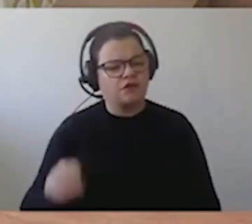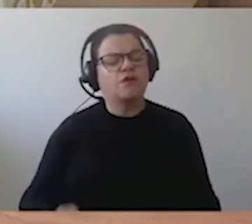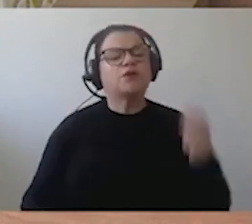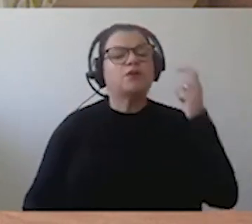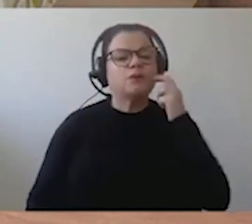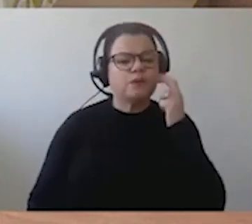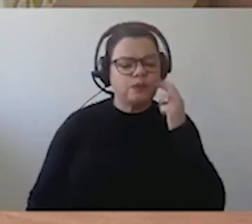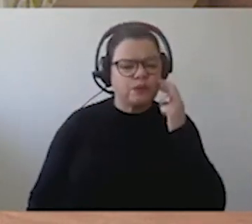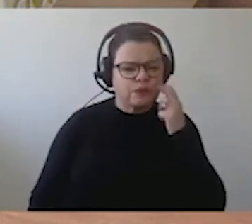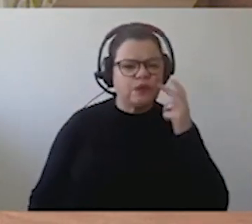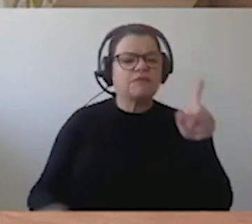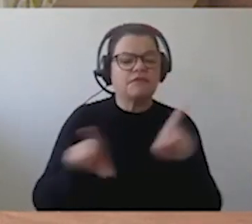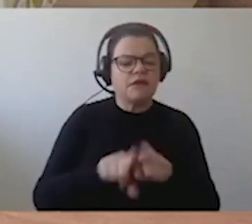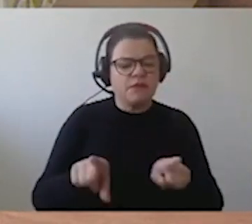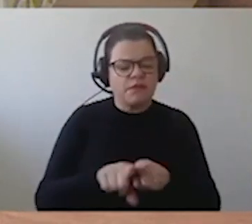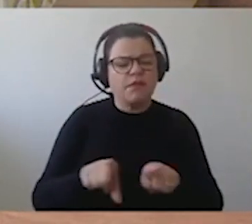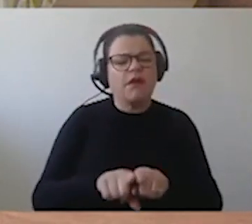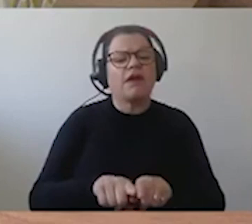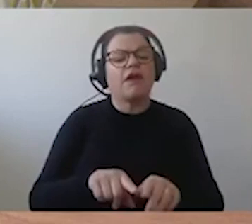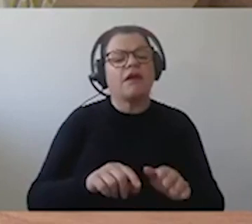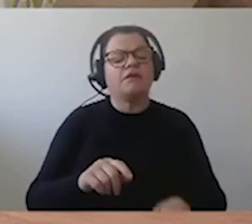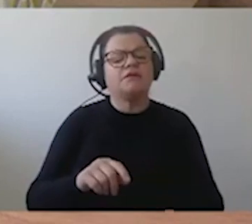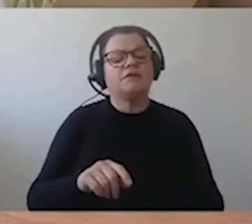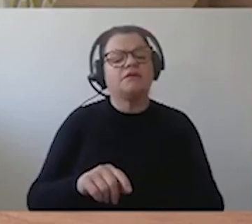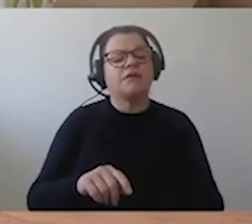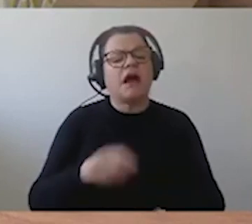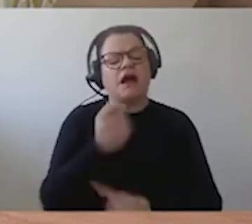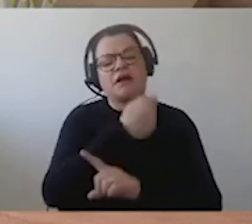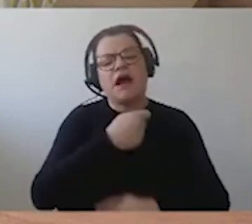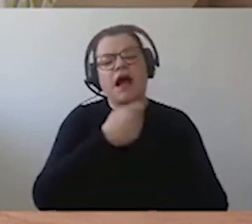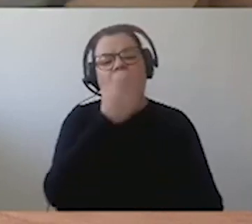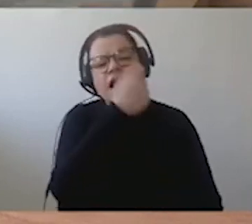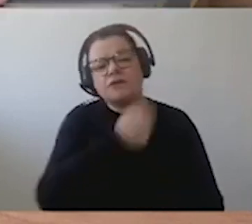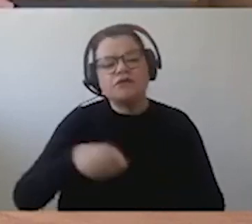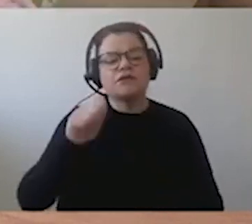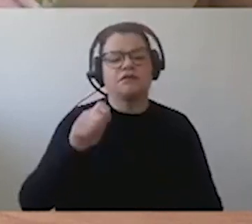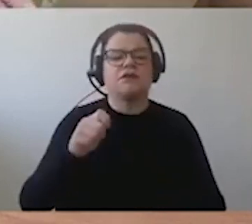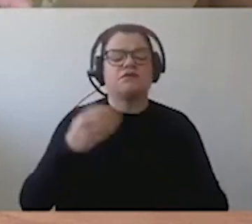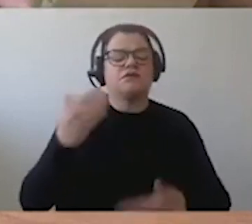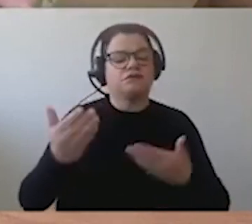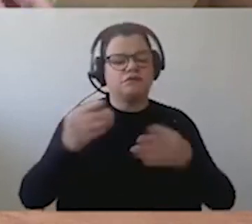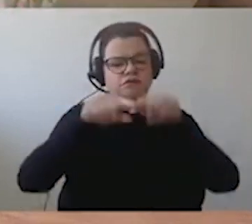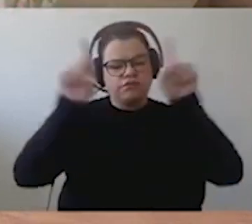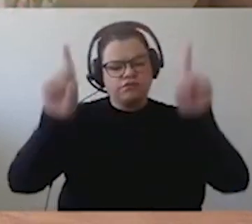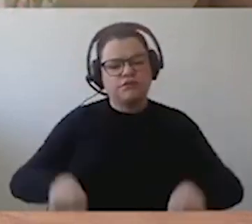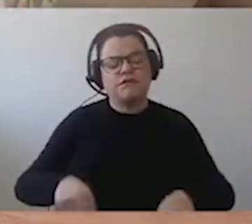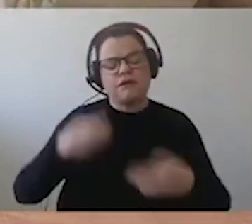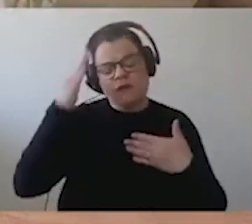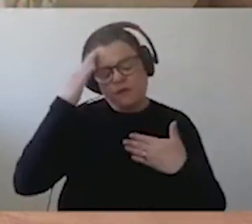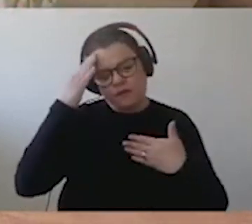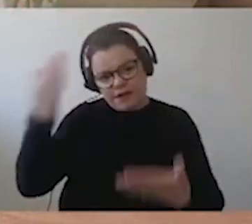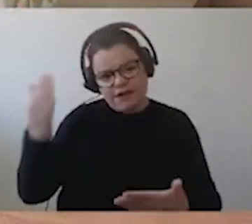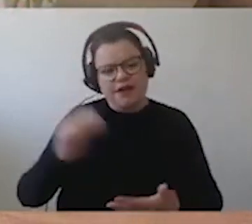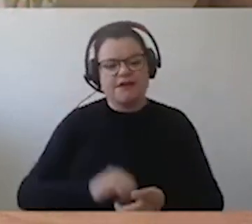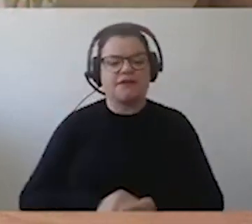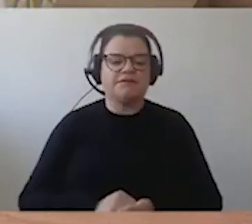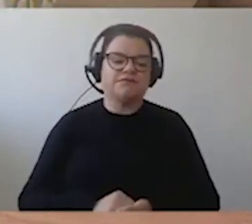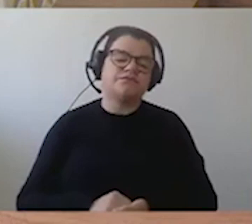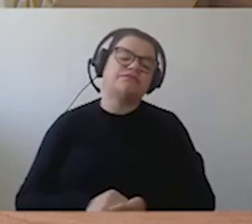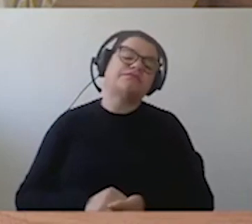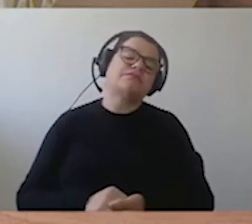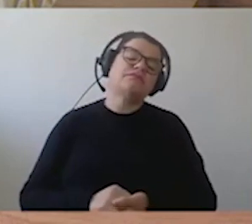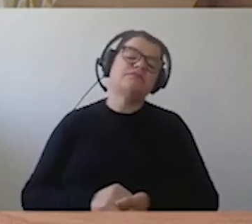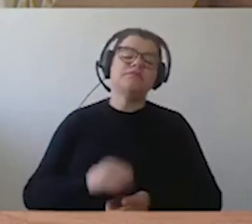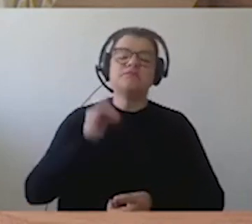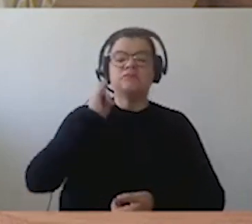na nossa Associação dos Servidores aqui da casa agradeço bastante pela lembrança Eu quero fazer uma fala aqui na Tribuna